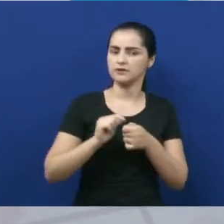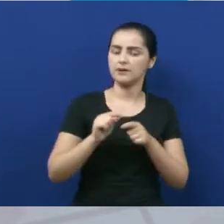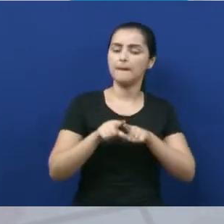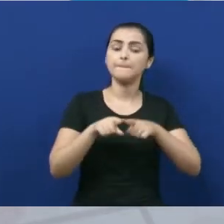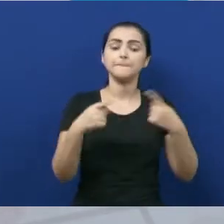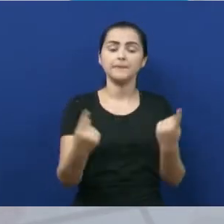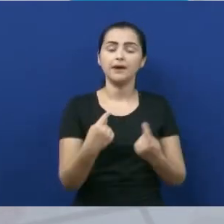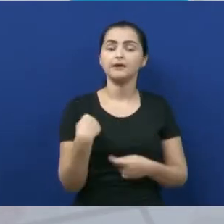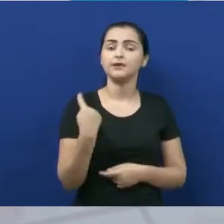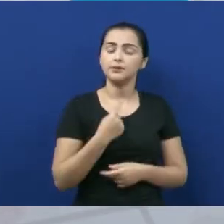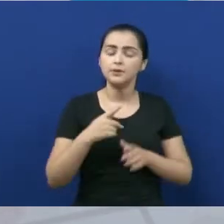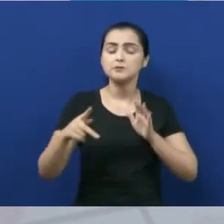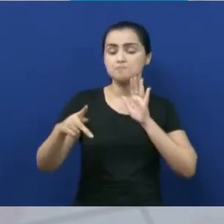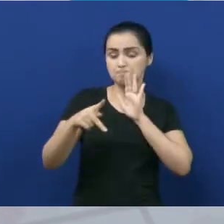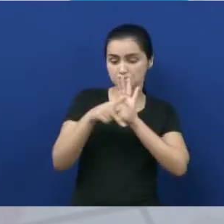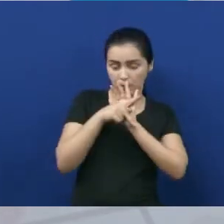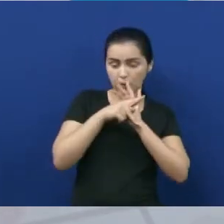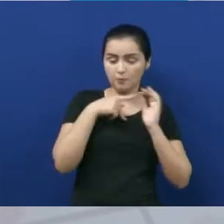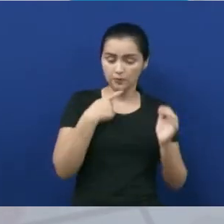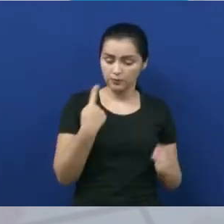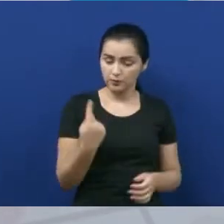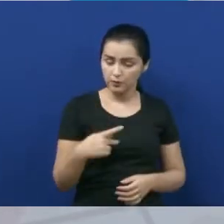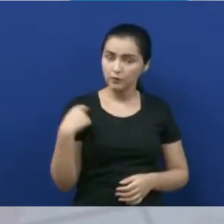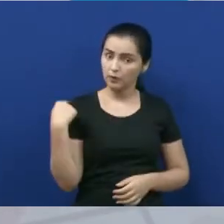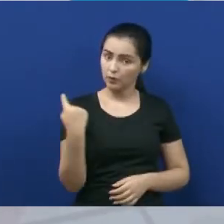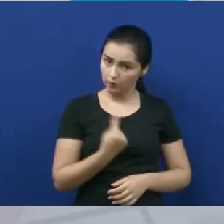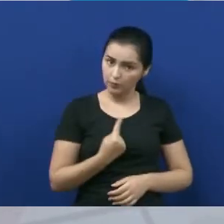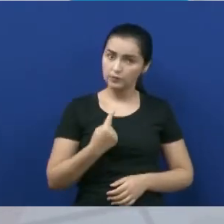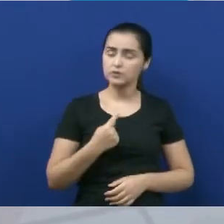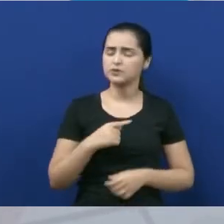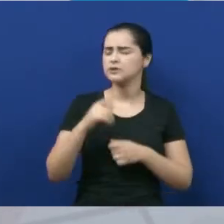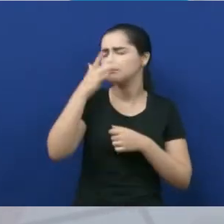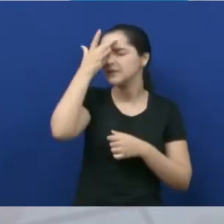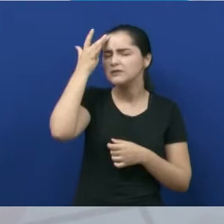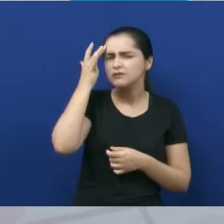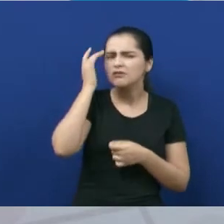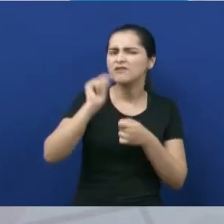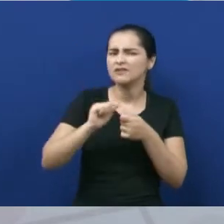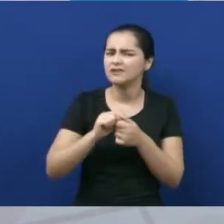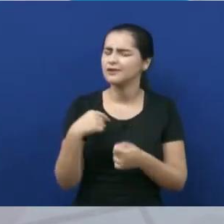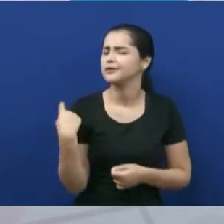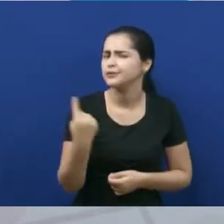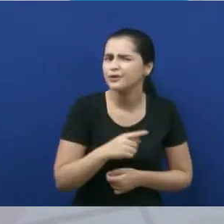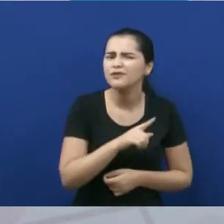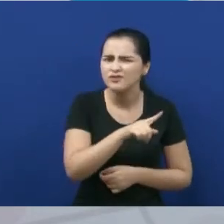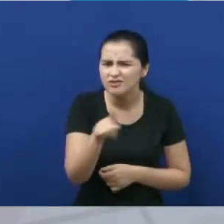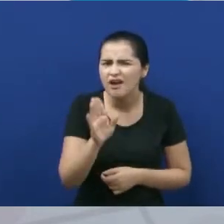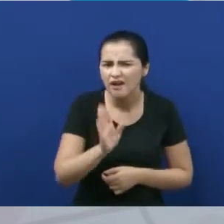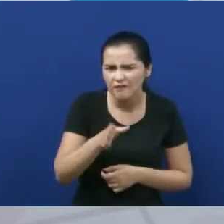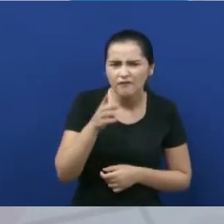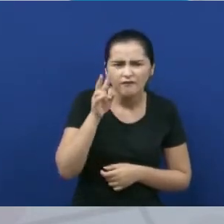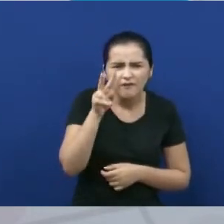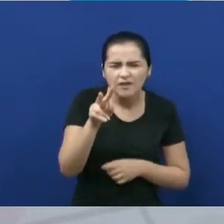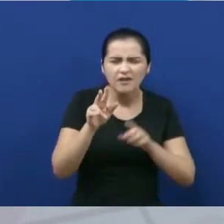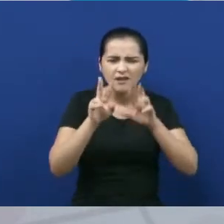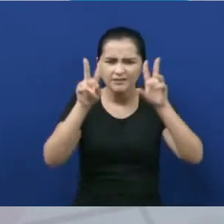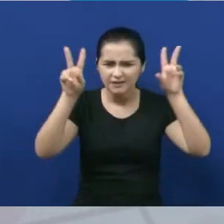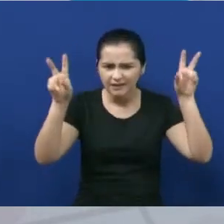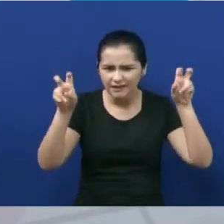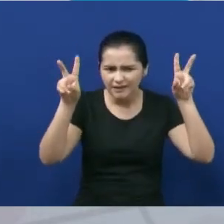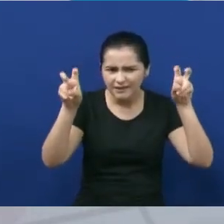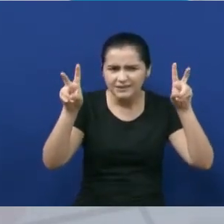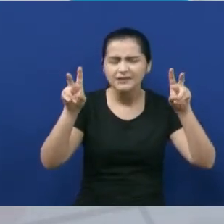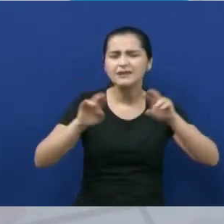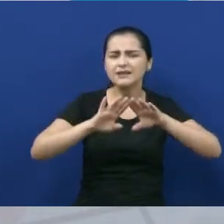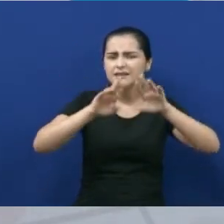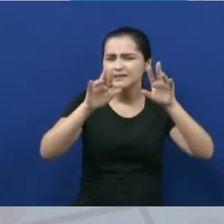nós mesmos fazemos do que os outros fizeram de nós vocês já devem ter ouvido essa frase o visto essa frase em algum grupo de WhatsApp